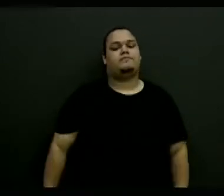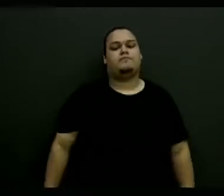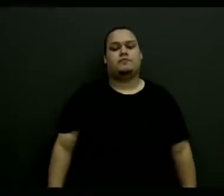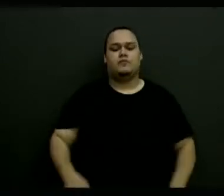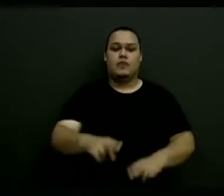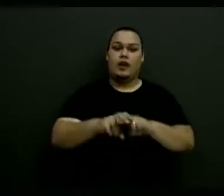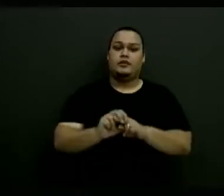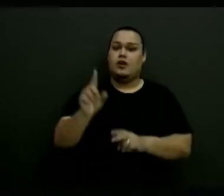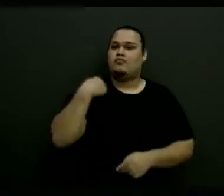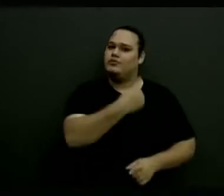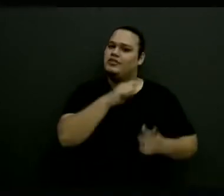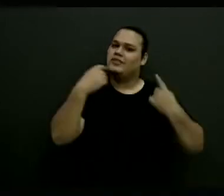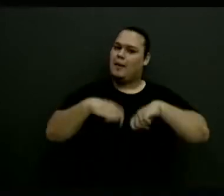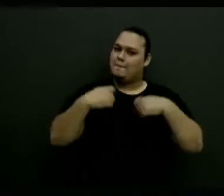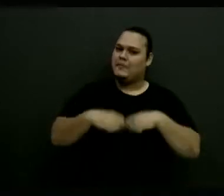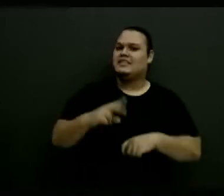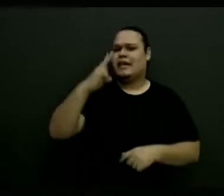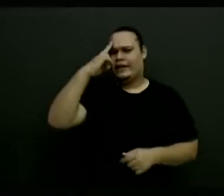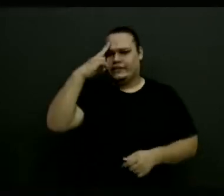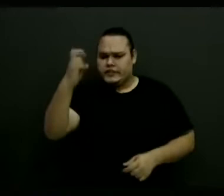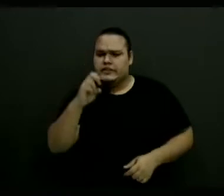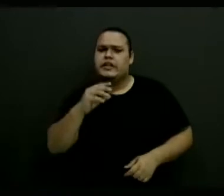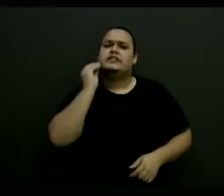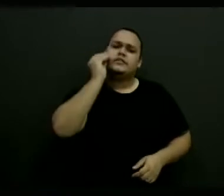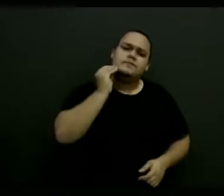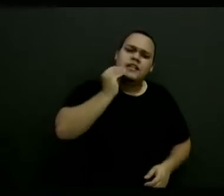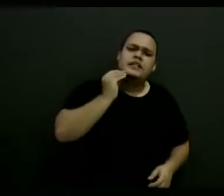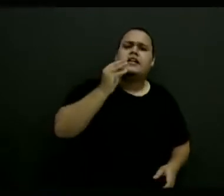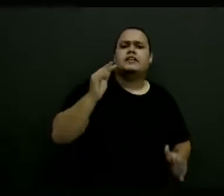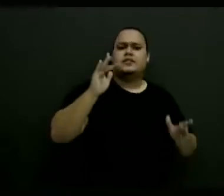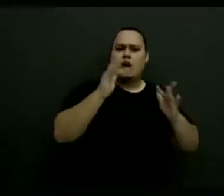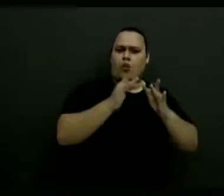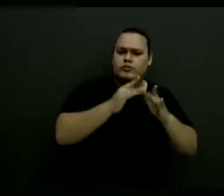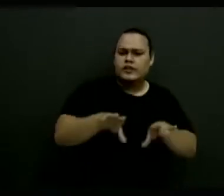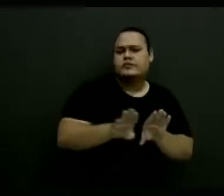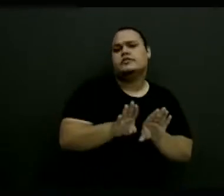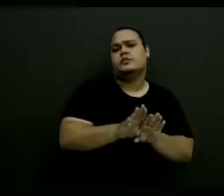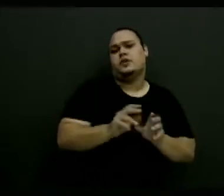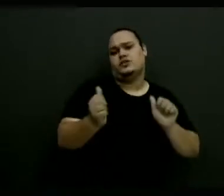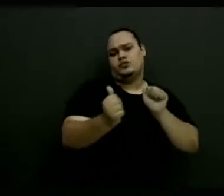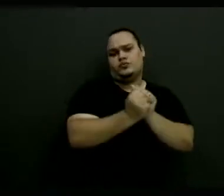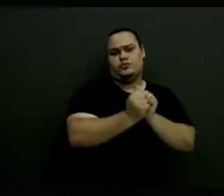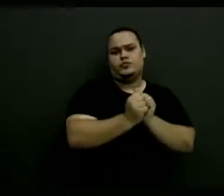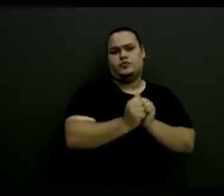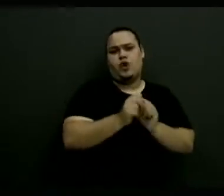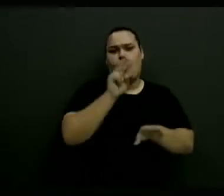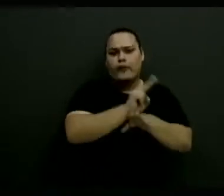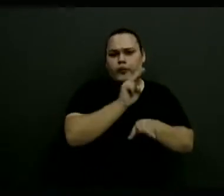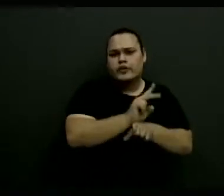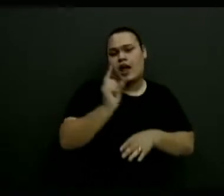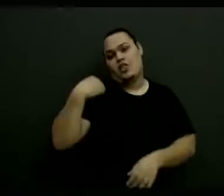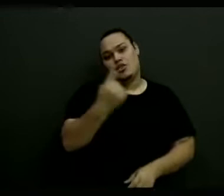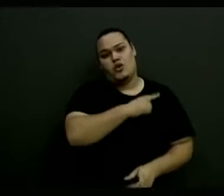Se não temos a experiência, ninguém nasce com experiência. A experiência se alcança com os dias,